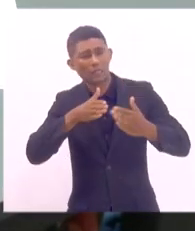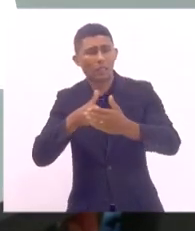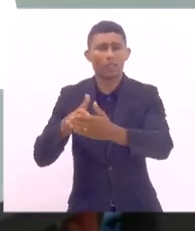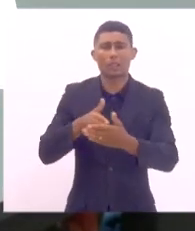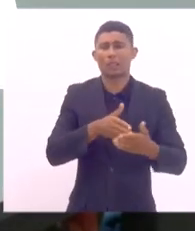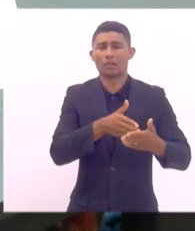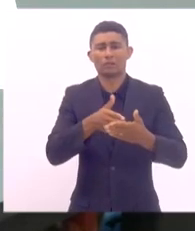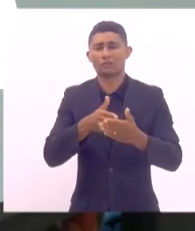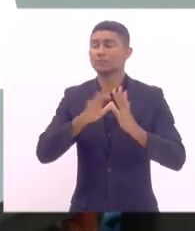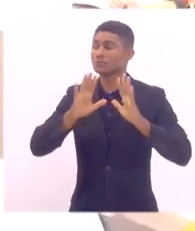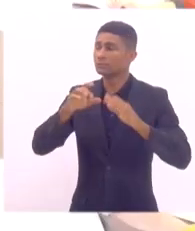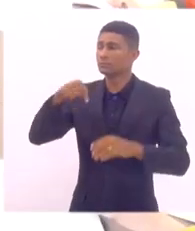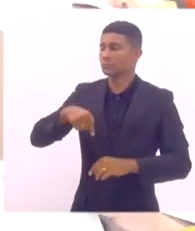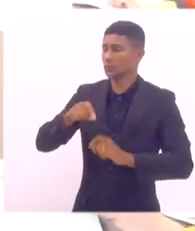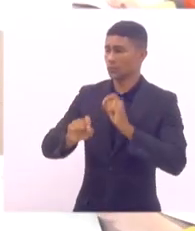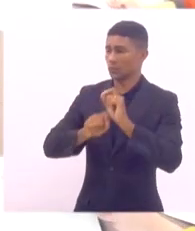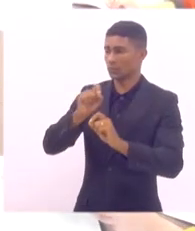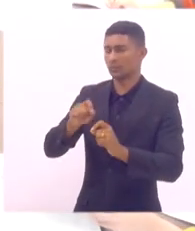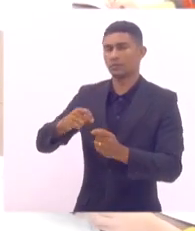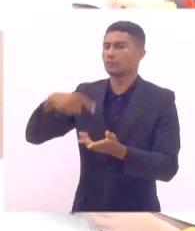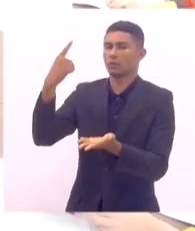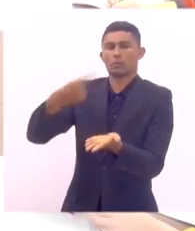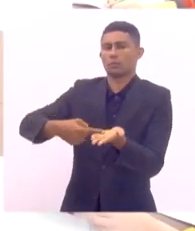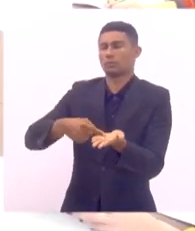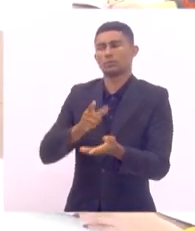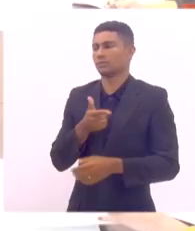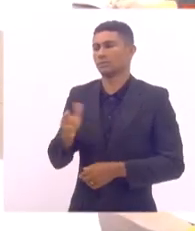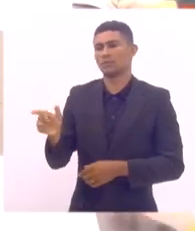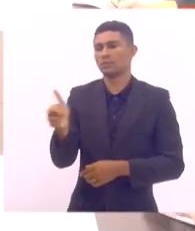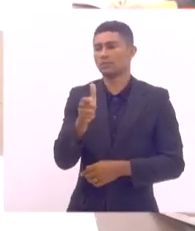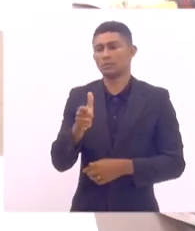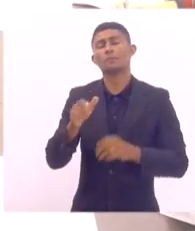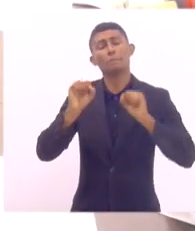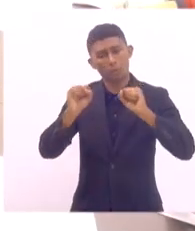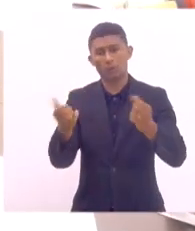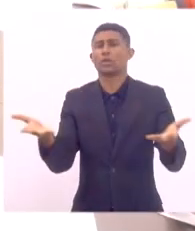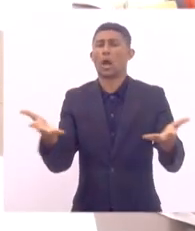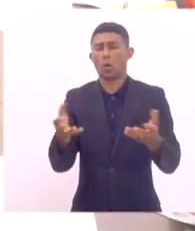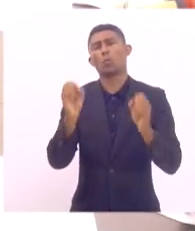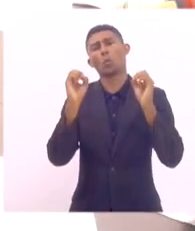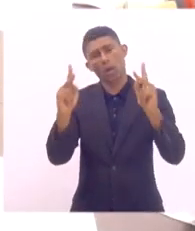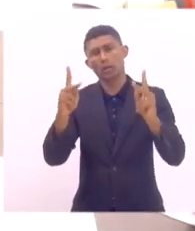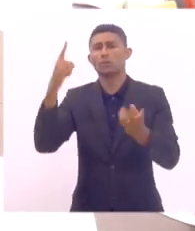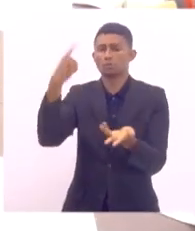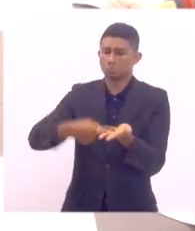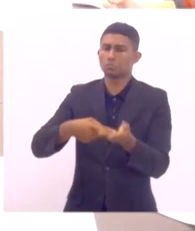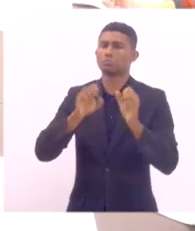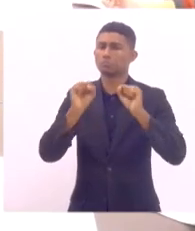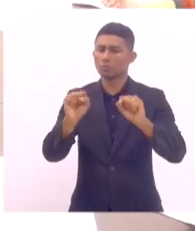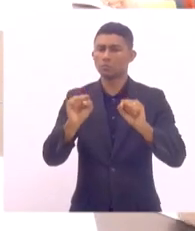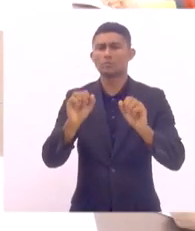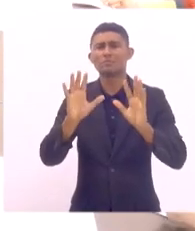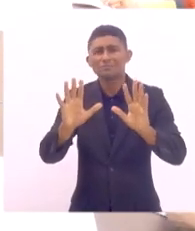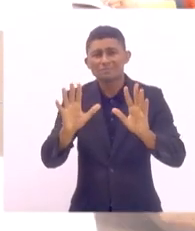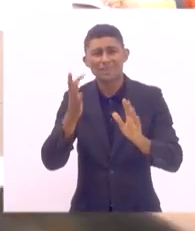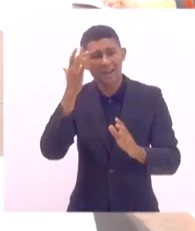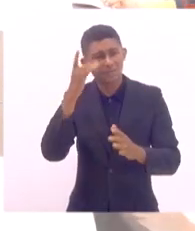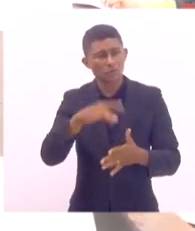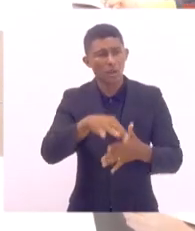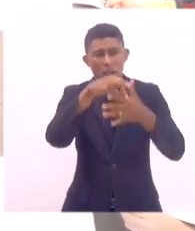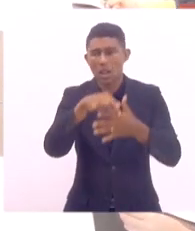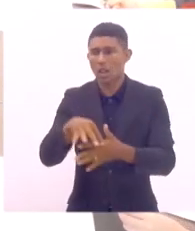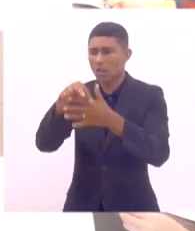seguinte. Aqui não tem... Esse acordo não existe. Podemos fazer agora, firmar? Podemos, mas eu acho que não tem todos os líderes